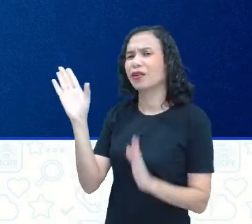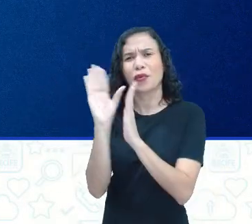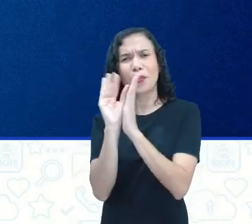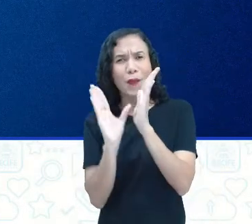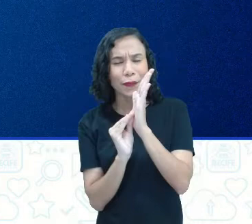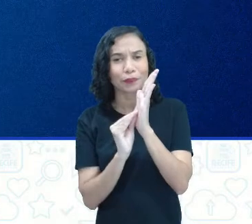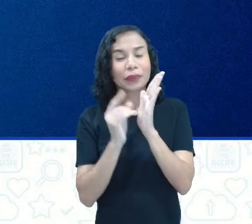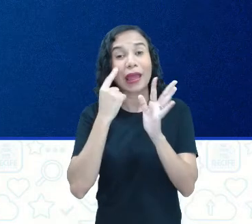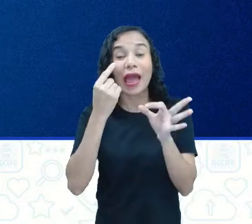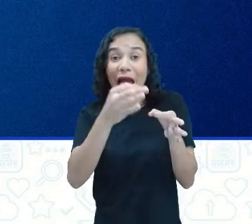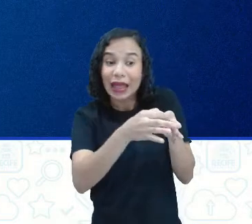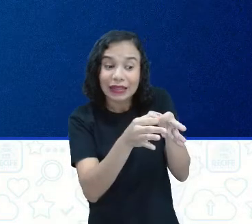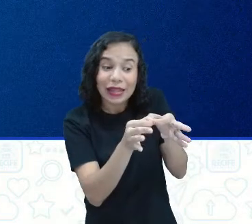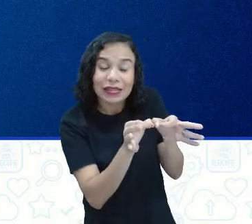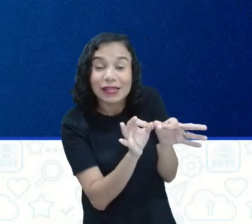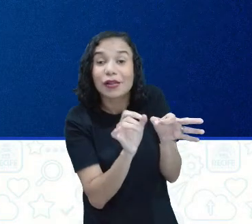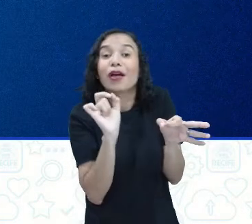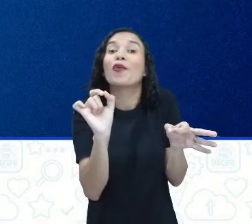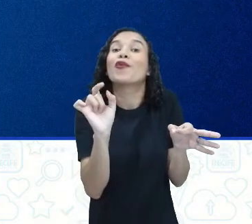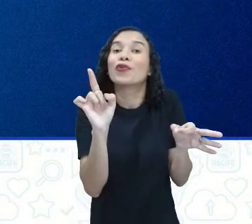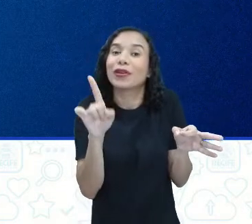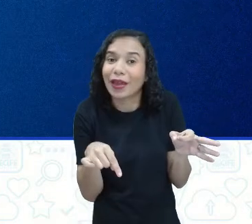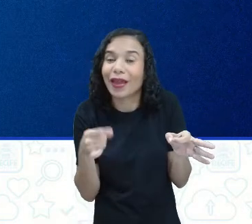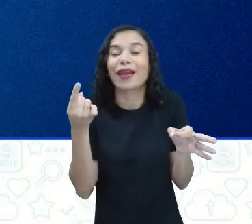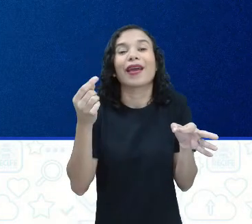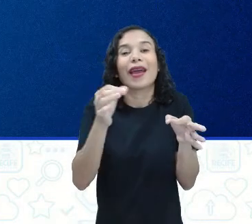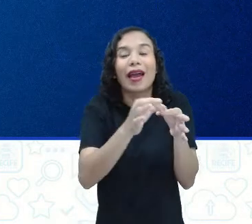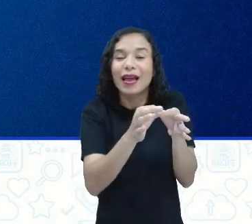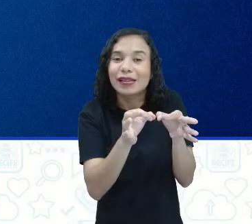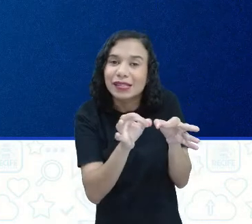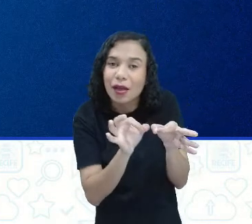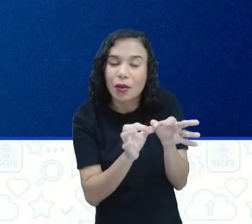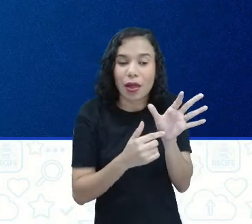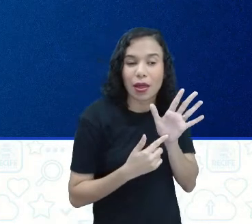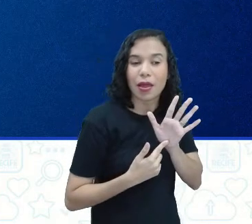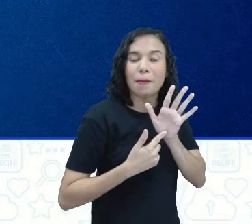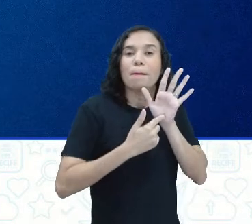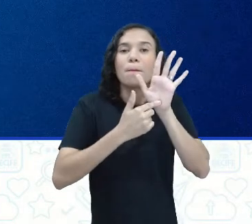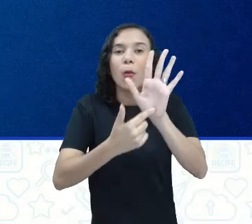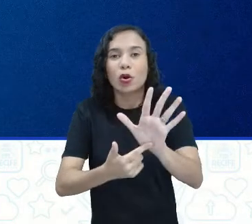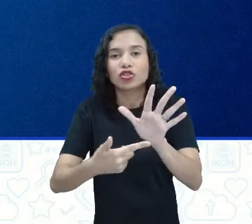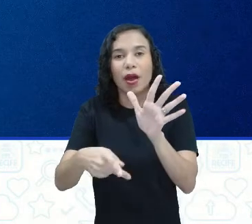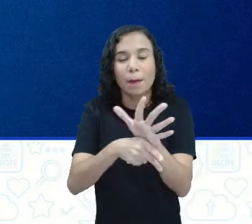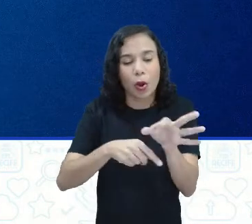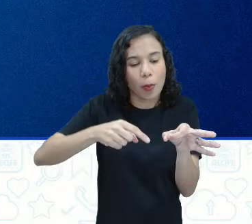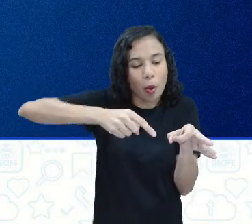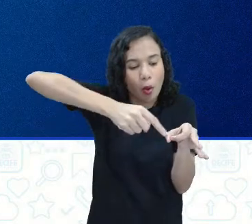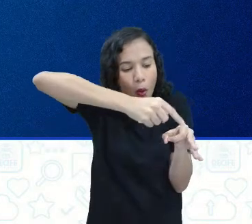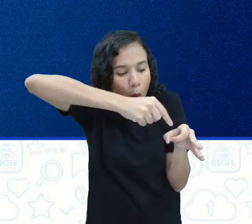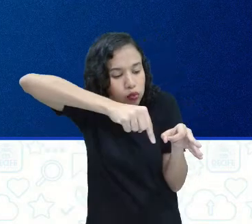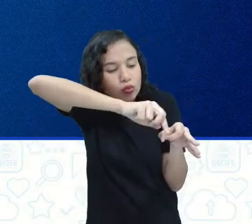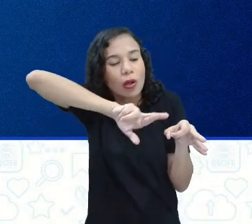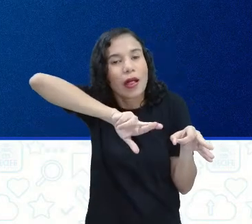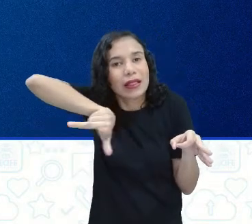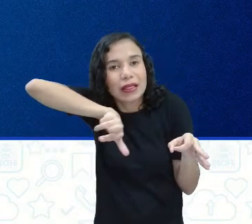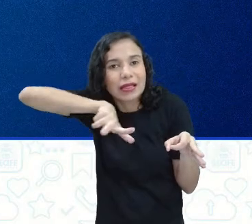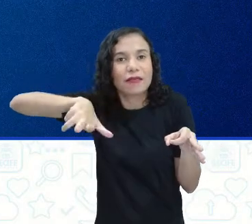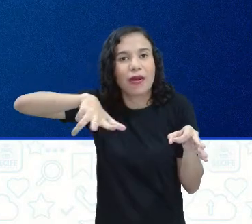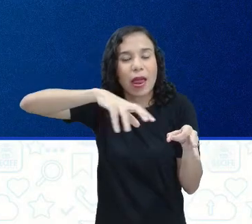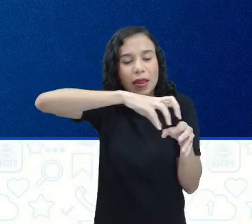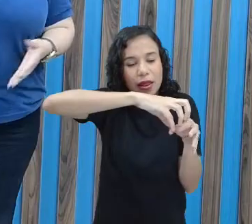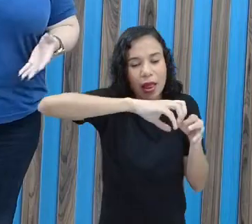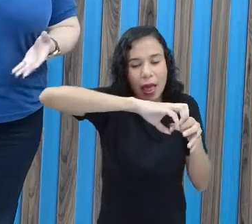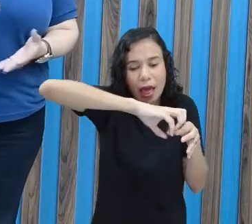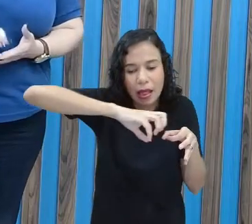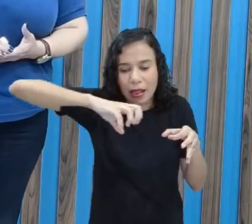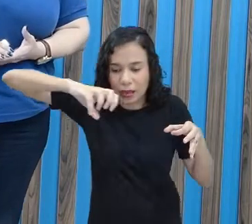A célula eucarionte, gente, nada mais é do que a célula que apresenta um núcleo aí diferenciado, um núcleo que está